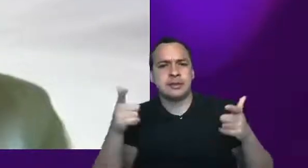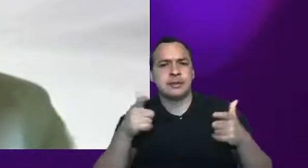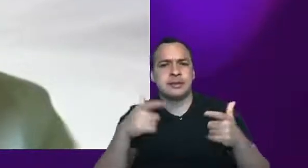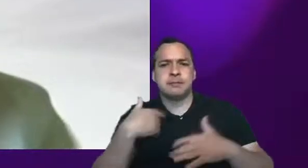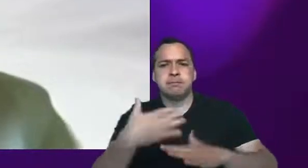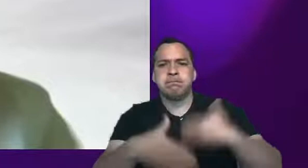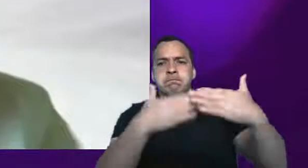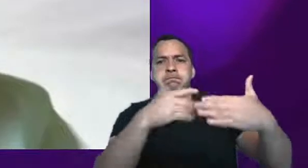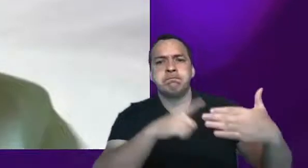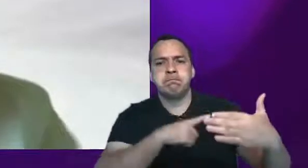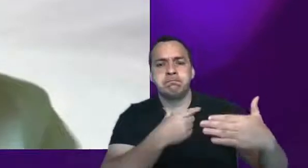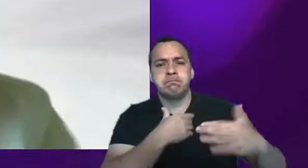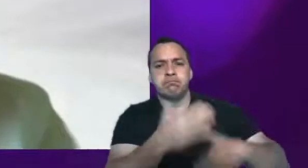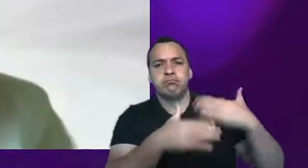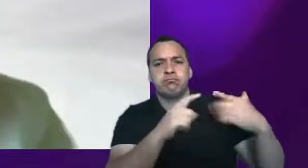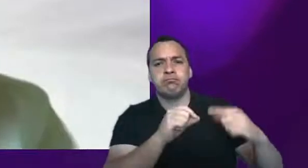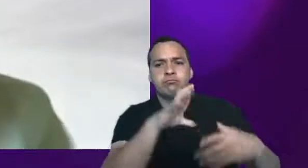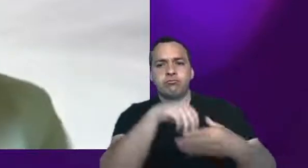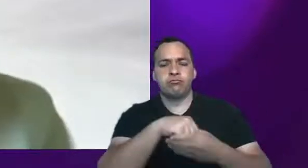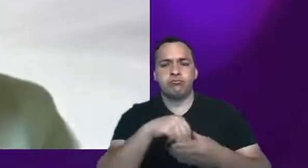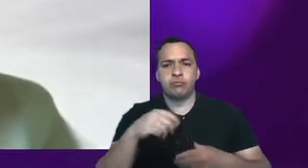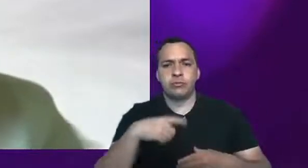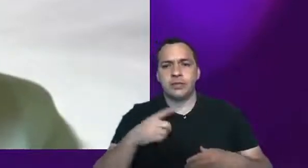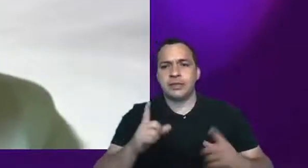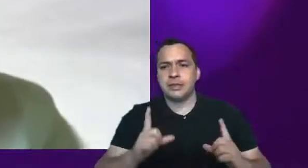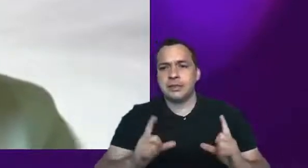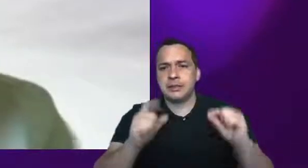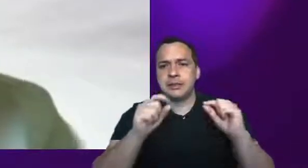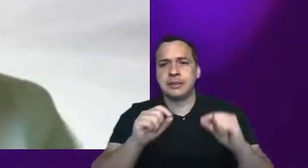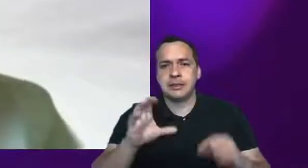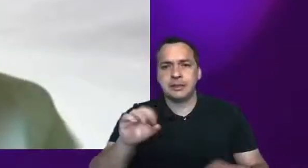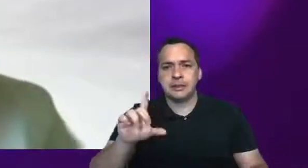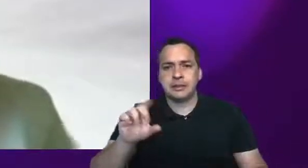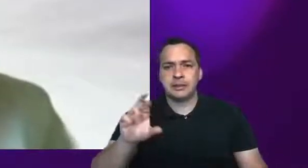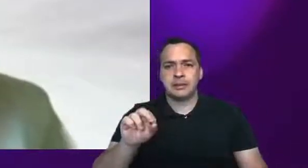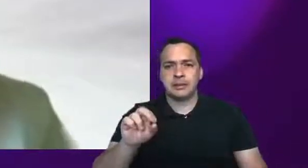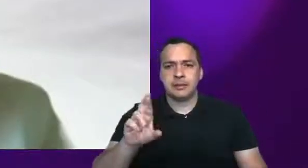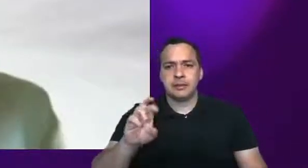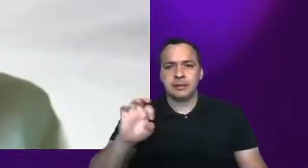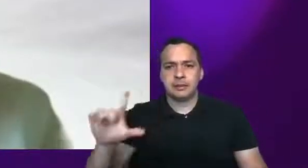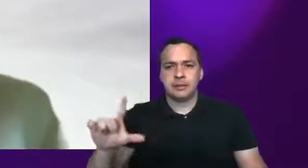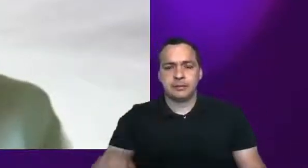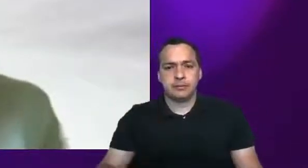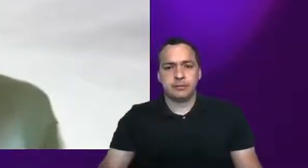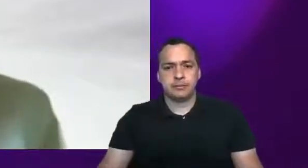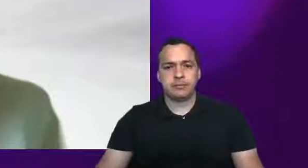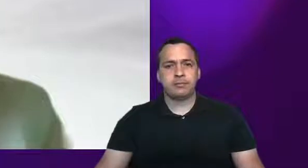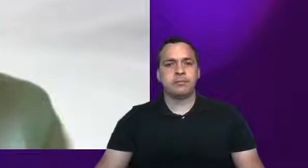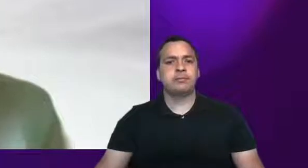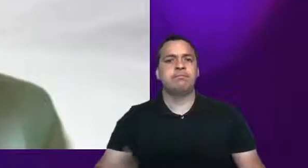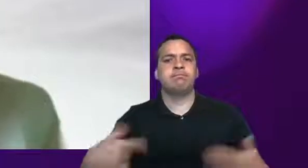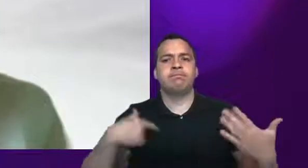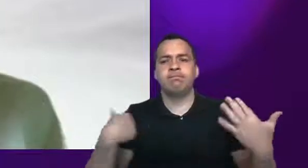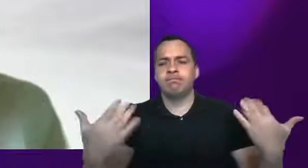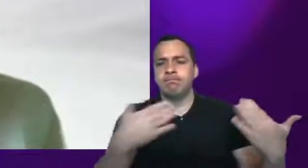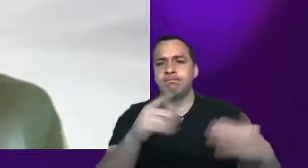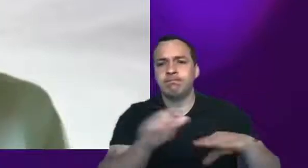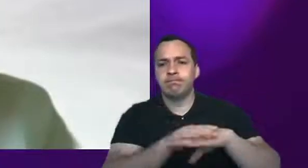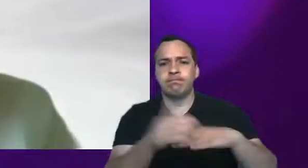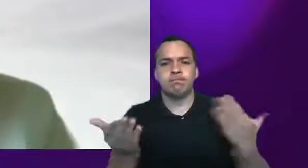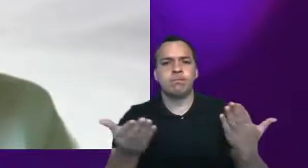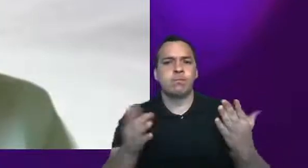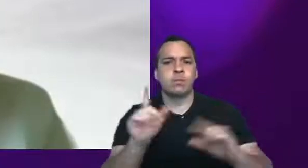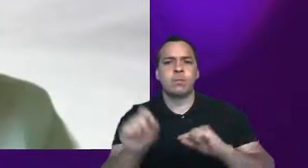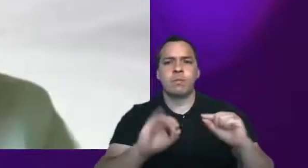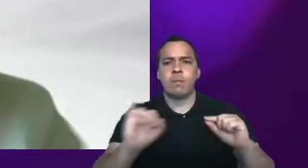avanço na parte da metástase coloretal. E eu gostaria de deixar aqui a nossa discussão um pouquinho também